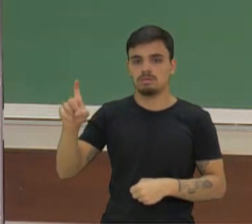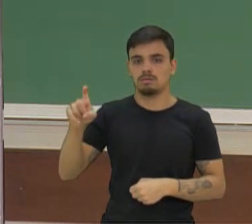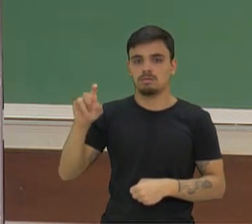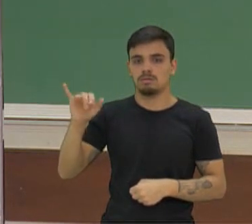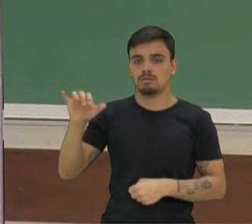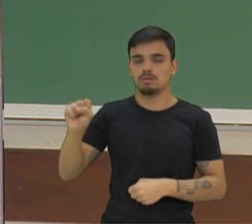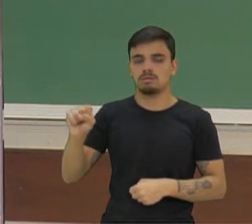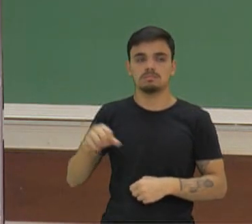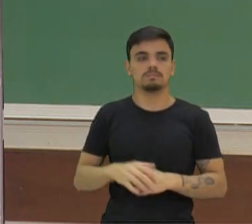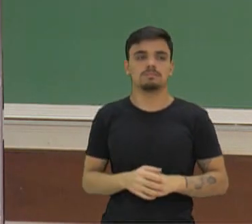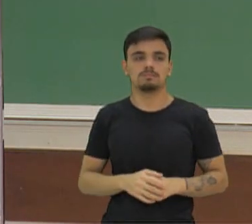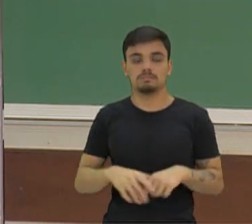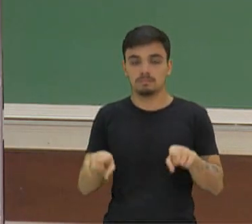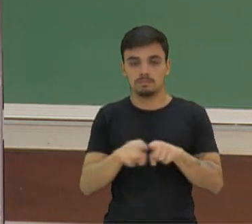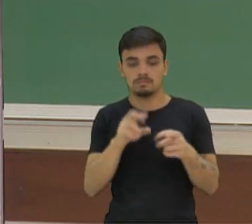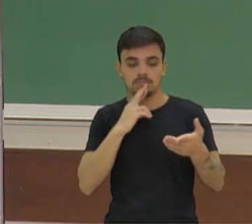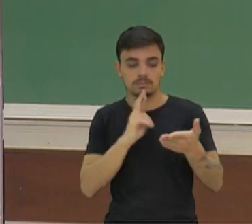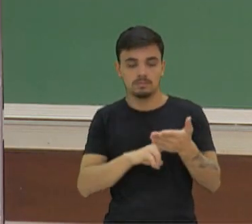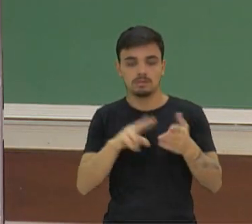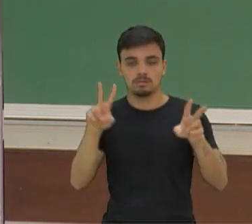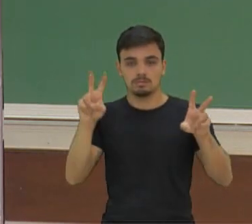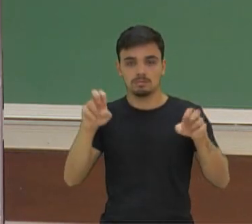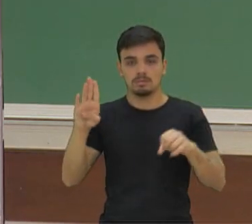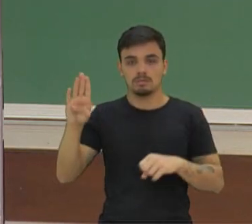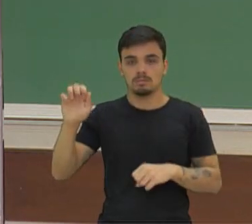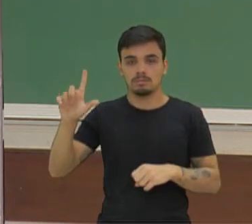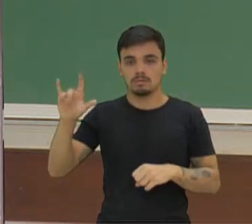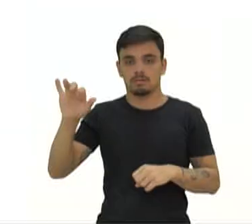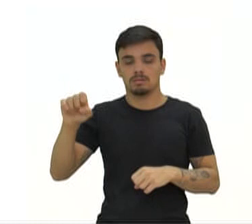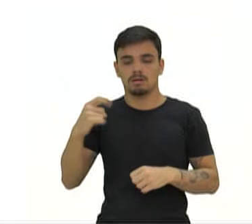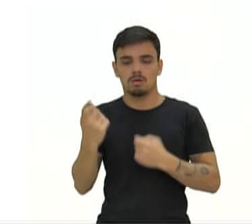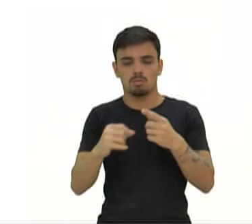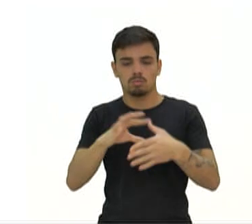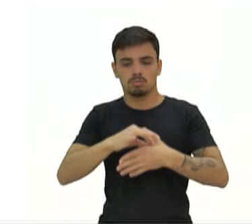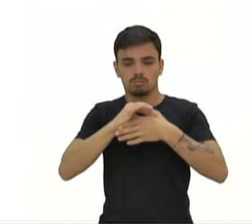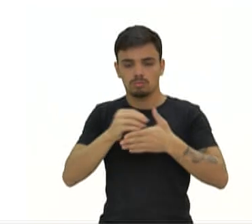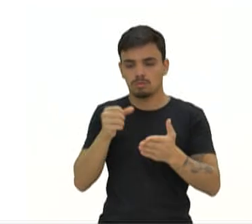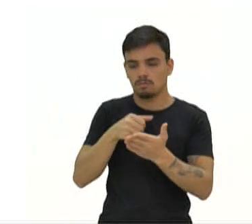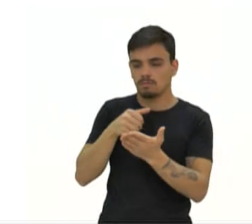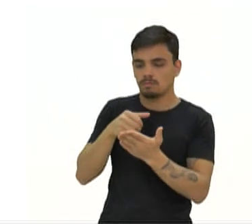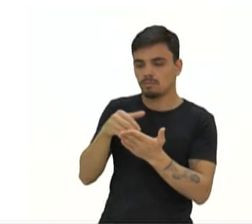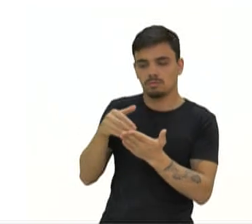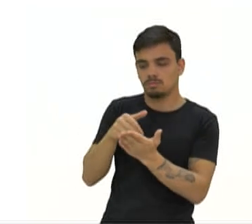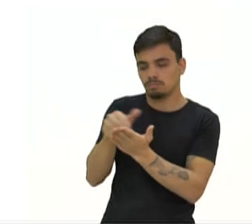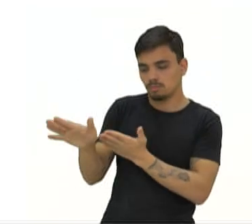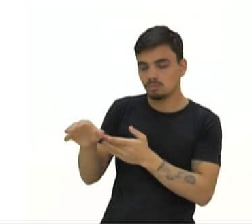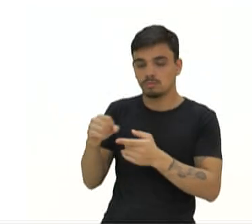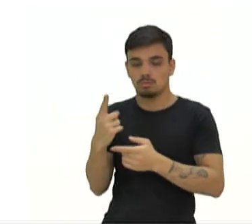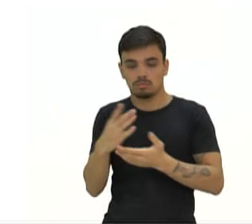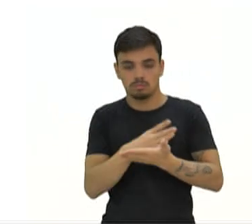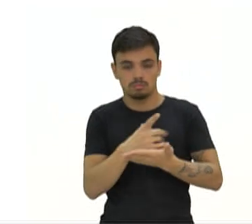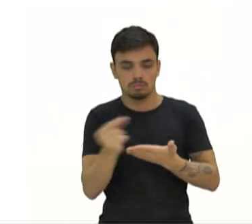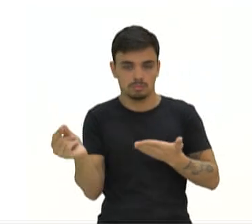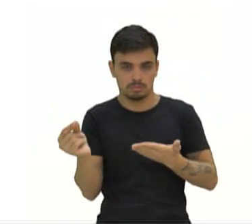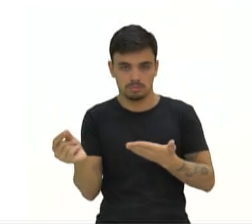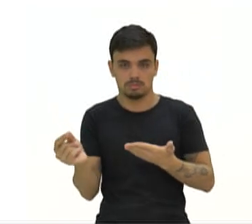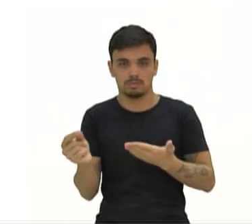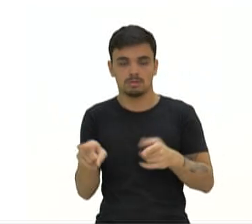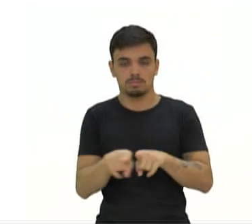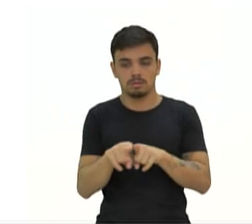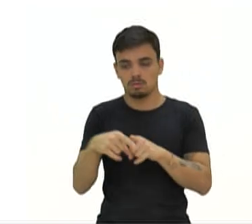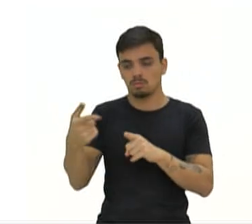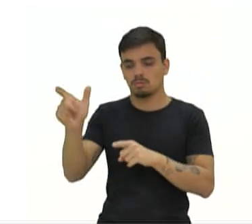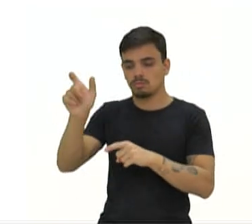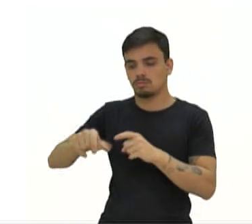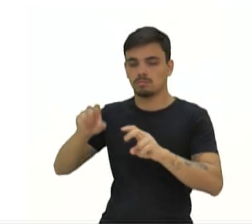E, ainda no resultado da balaiada, alguns líderes da revolta fugiram, outros foram expulsos. Cosme Bento das Chagas foi preso e condenado à